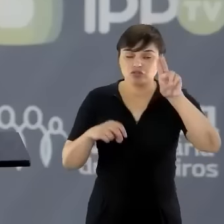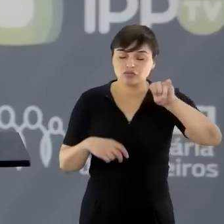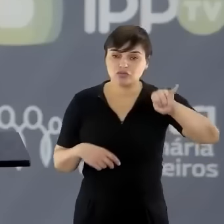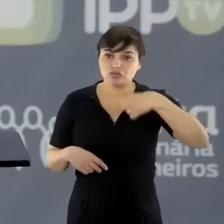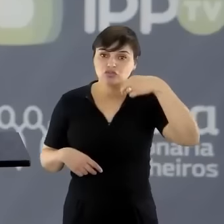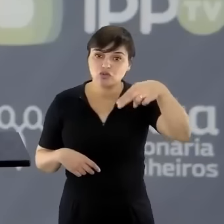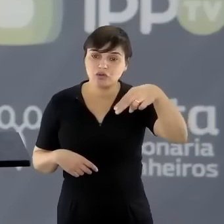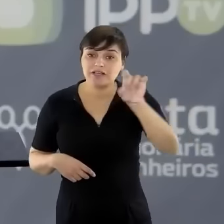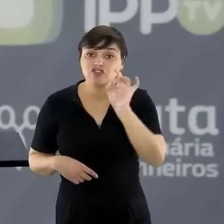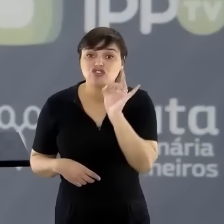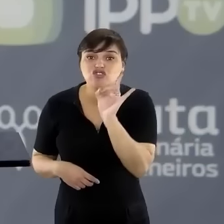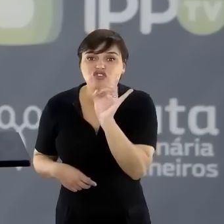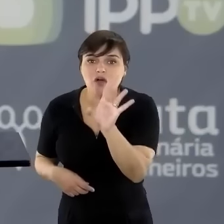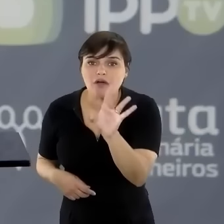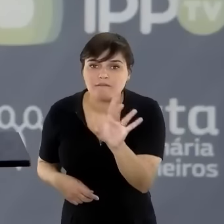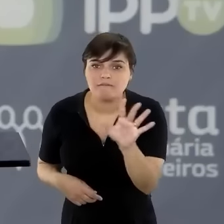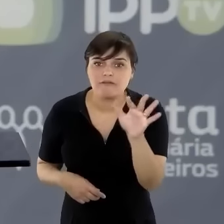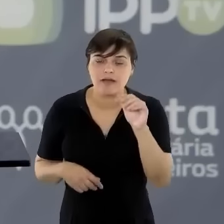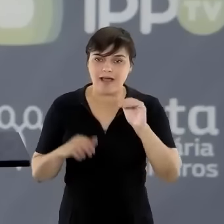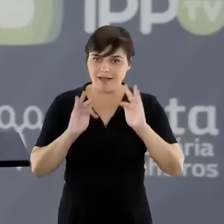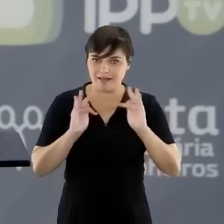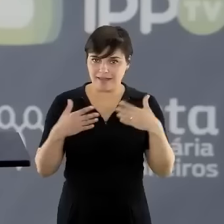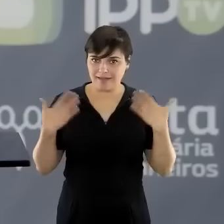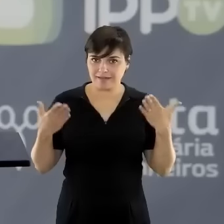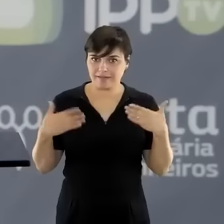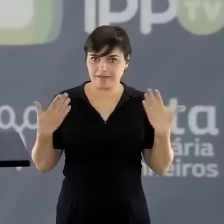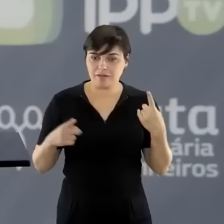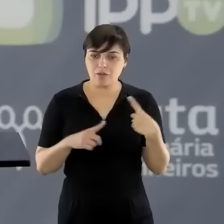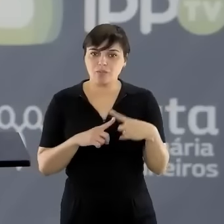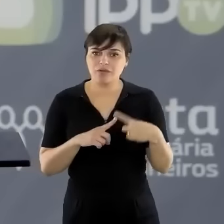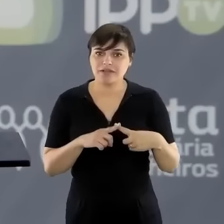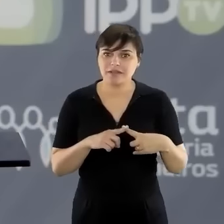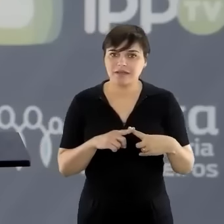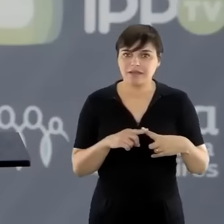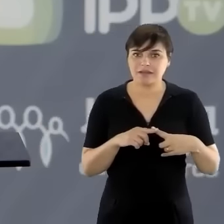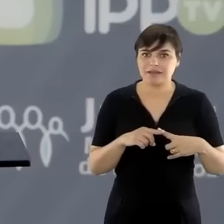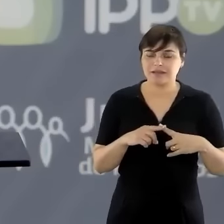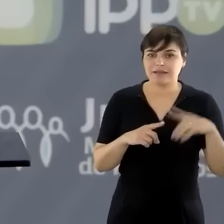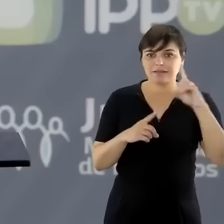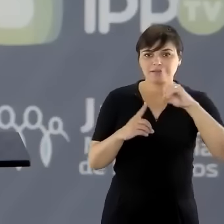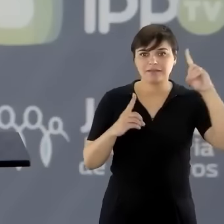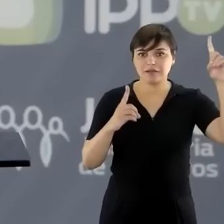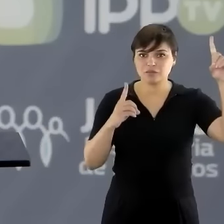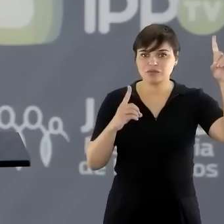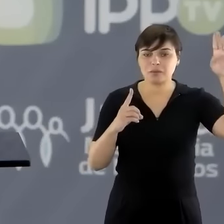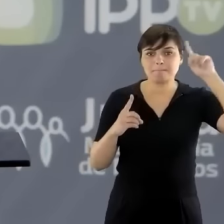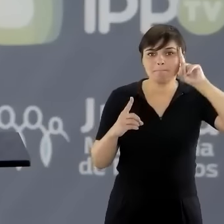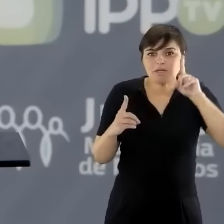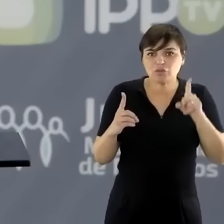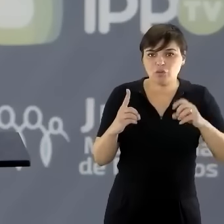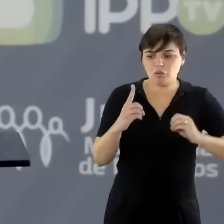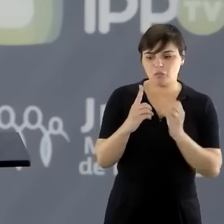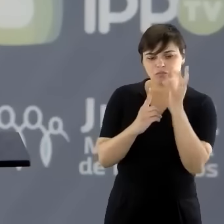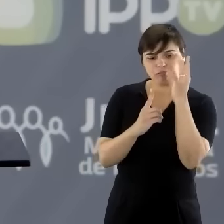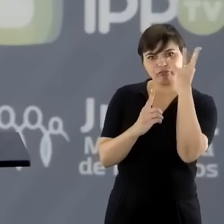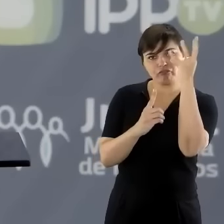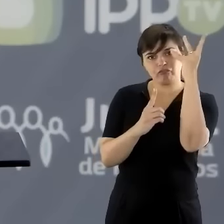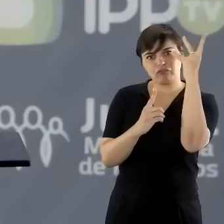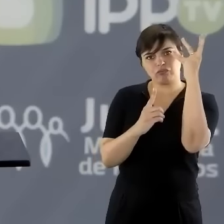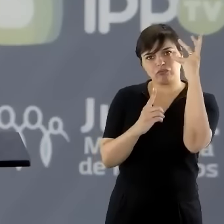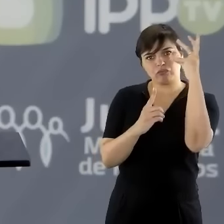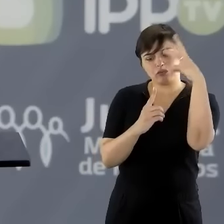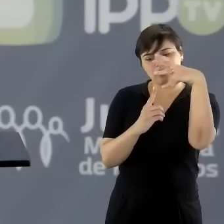quando vem um conforto no calor escaldante uma planta que misteriosamente nasceu